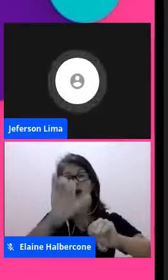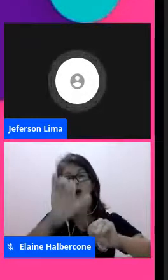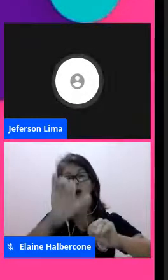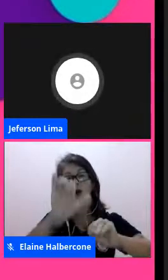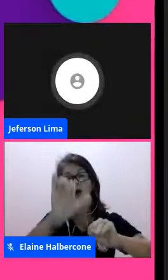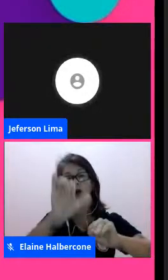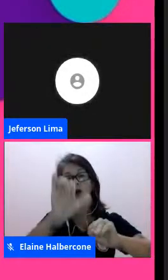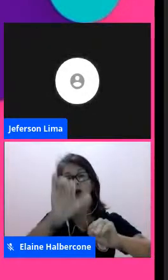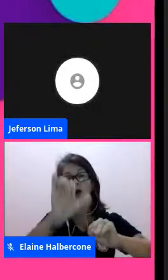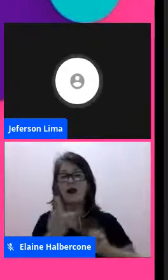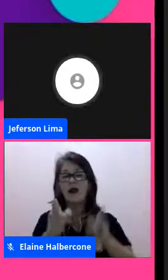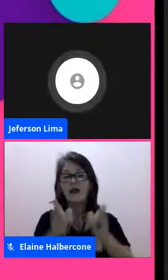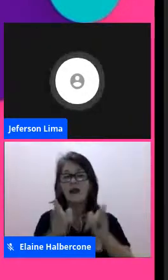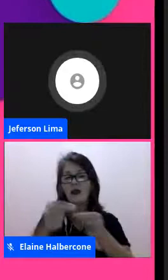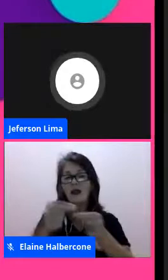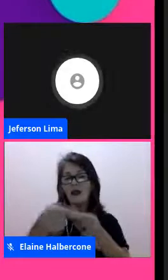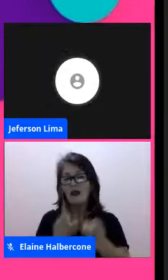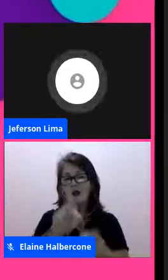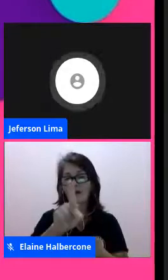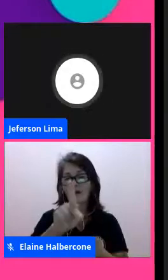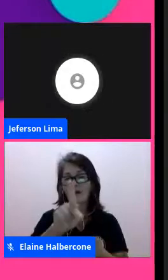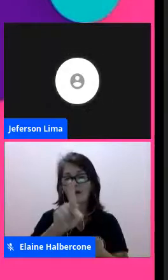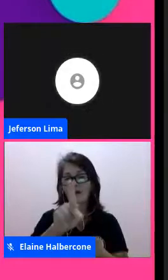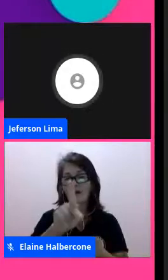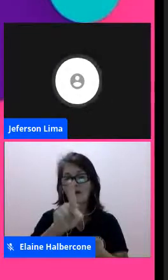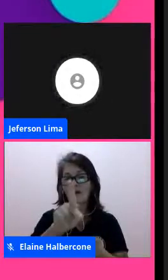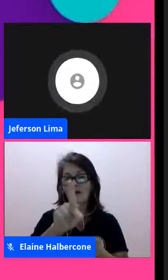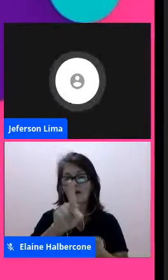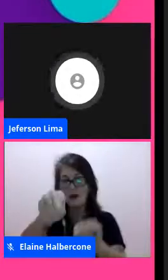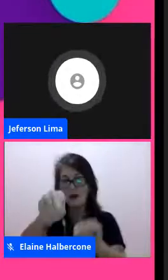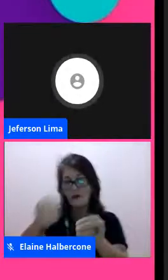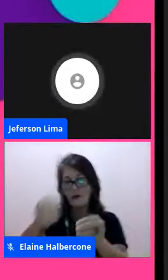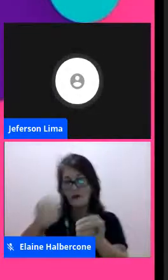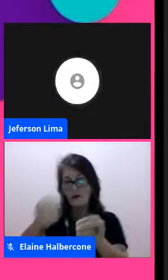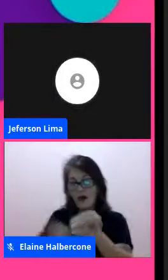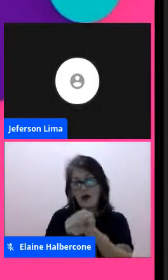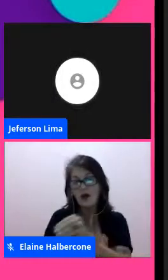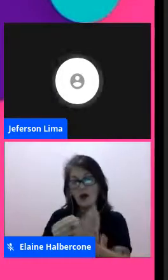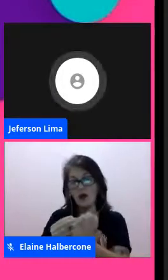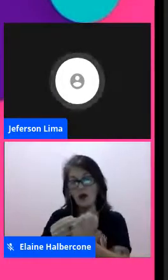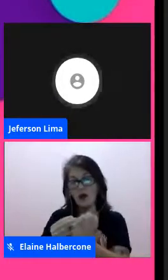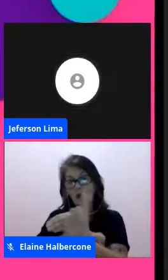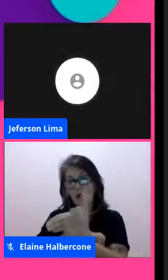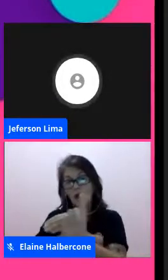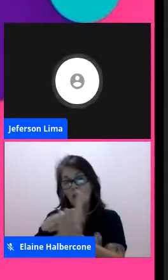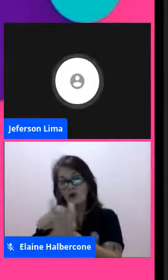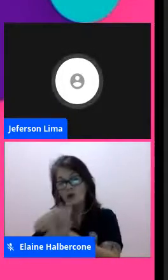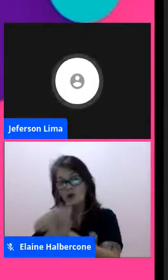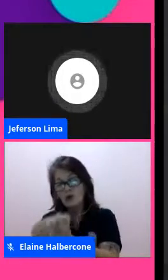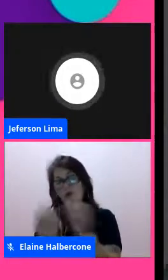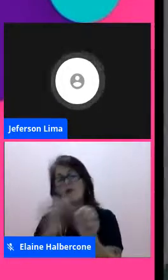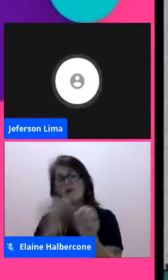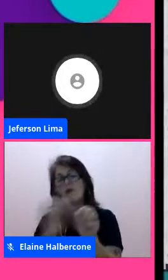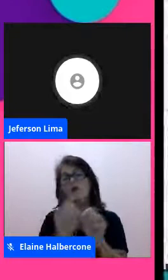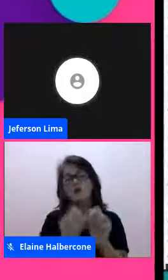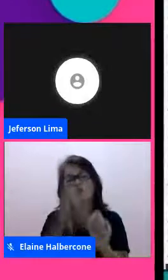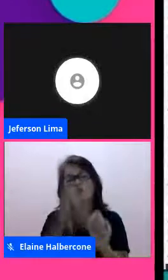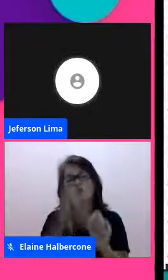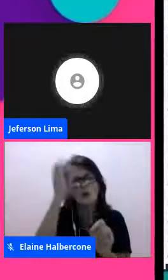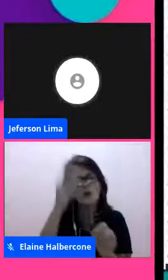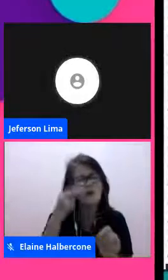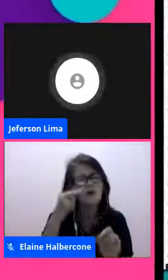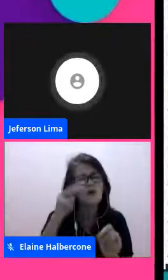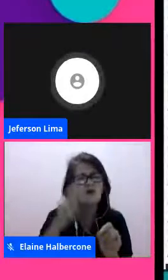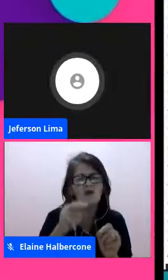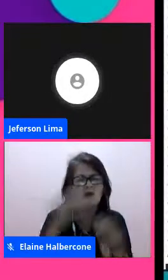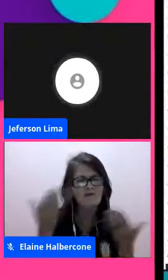que a gente fizer isso aqui, a gente pode ir lá em boards e fazer exatamente o que eu falei. Não sei se dá para ver, porque eu não sei